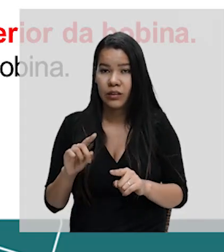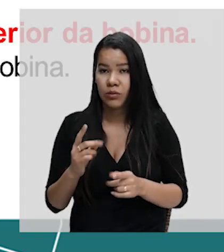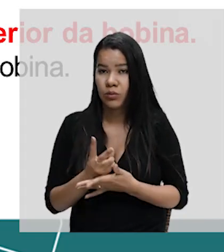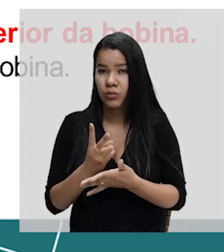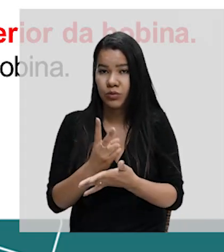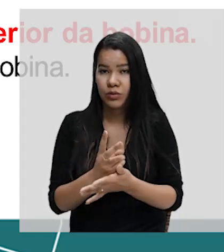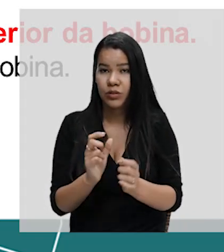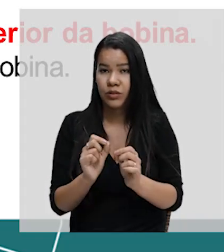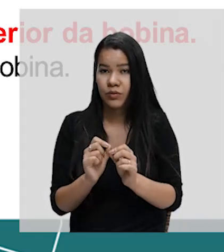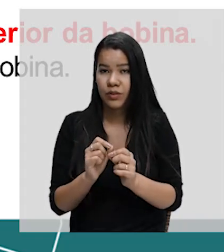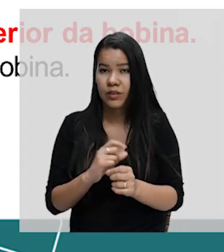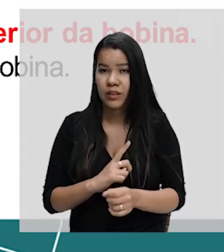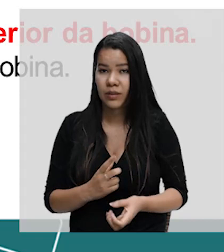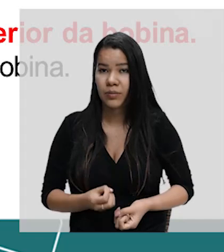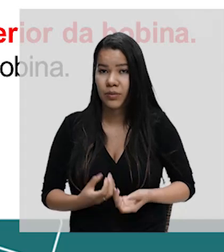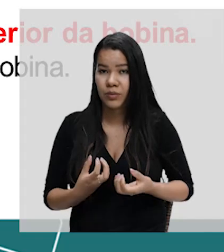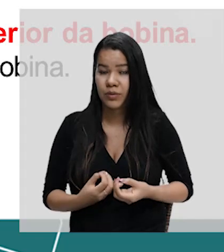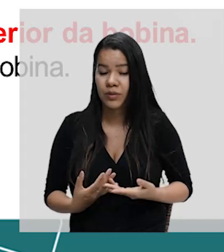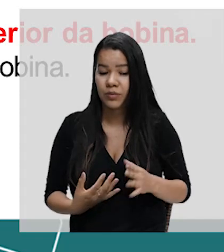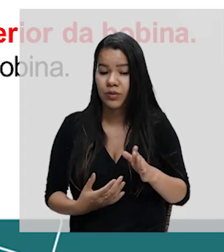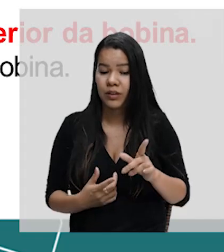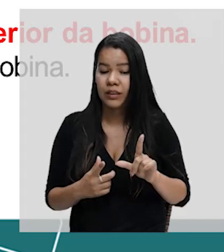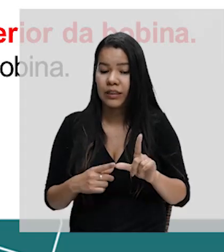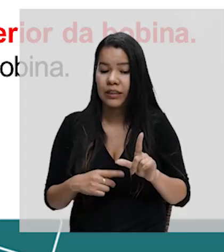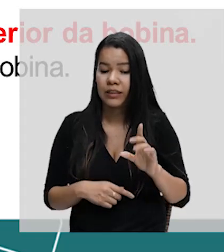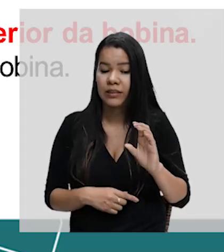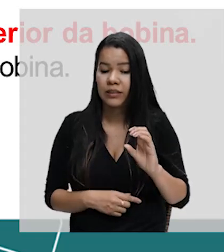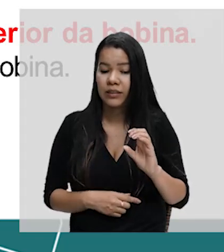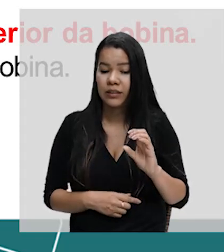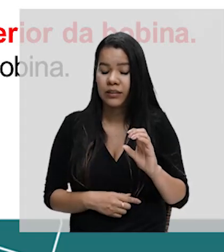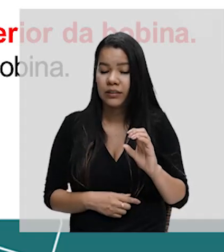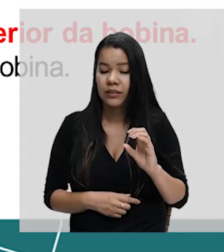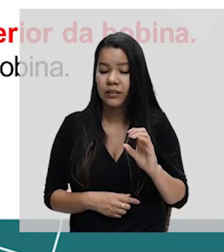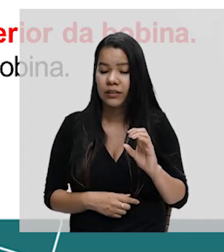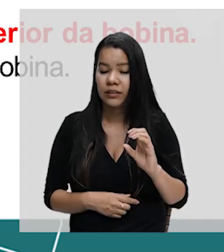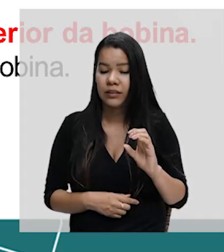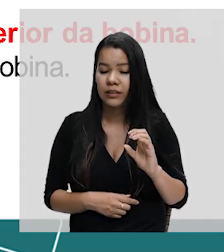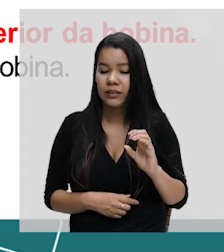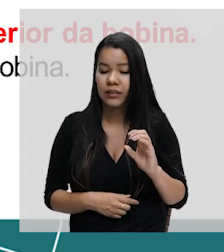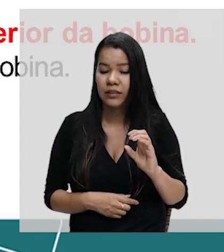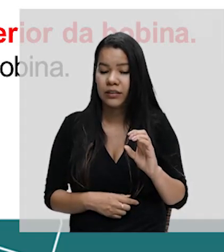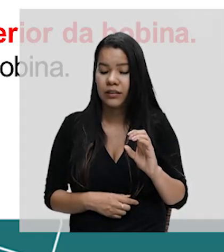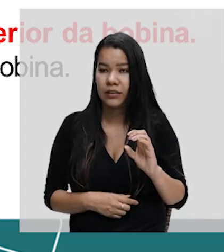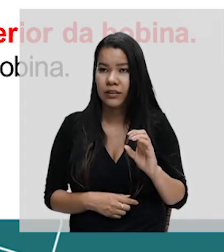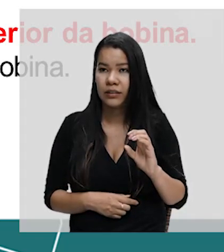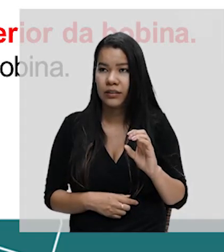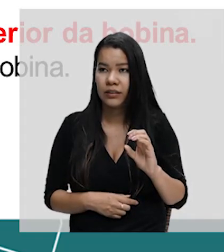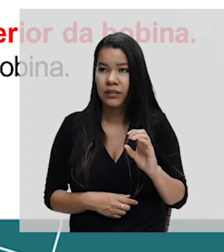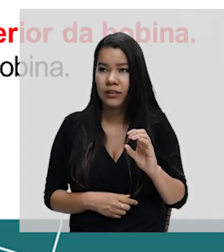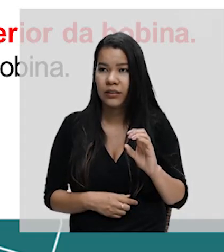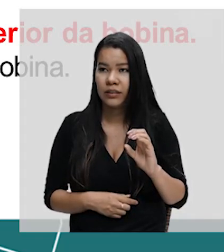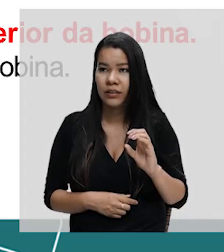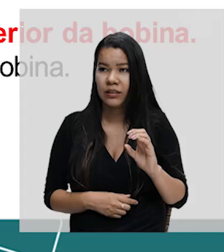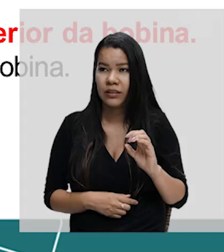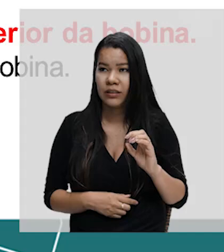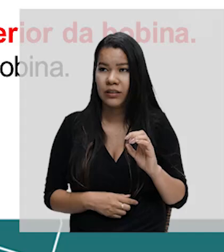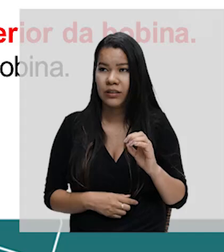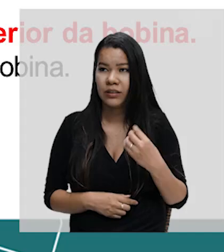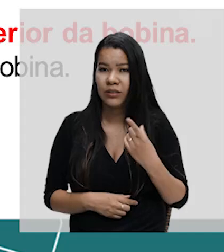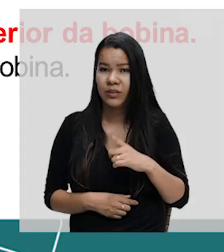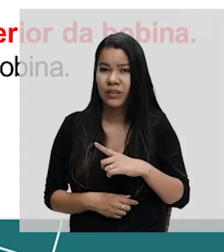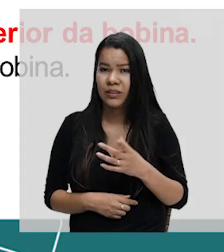aí a produção de energia elétrica. Olha a letra C. Aplica-se uma diferença de potencial nos terminais da bobina. Gente,